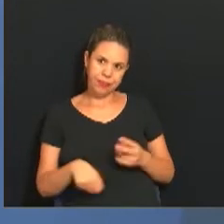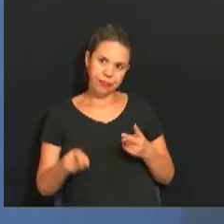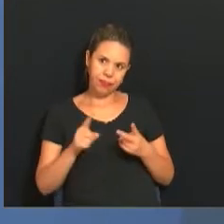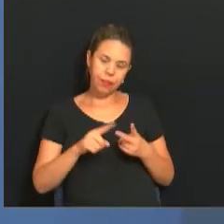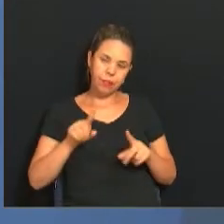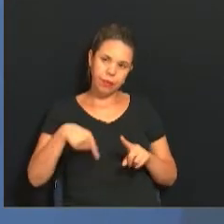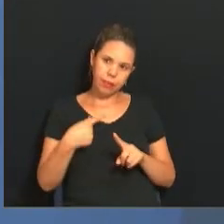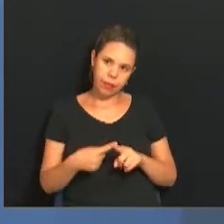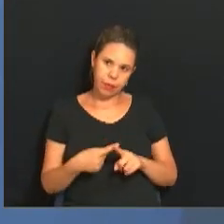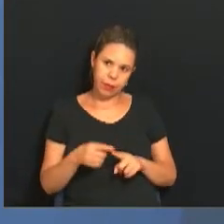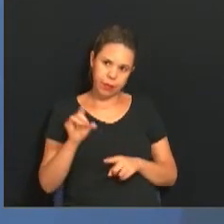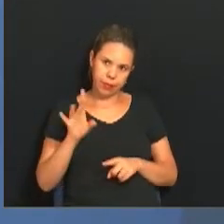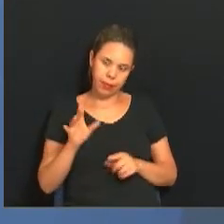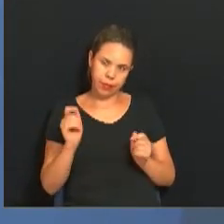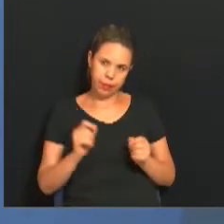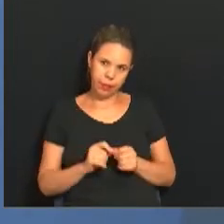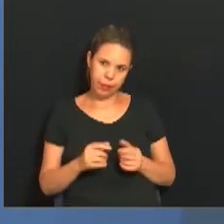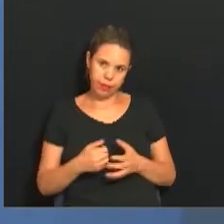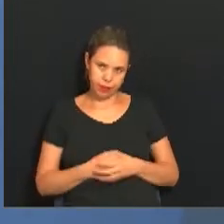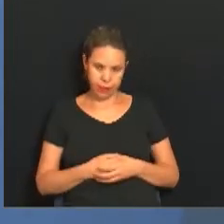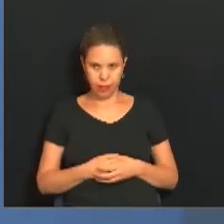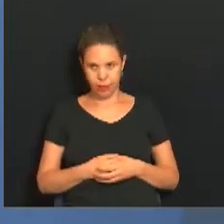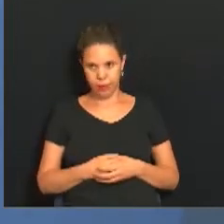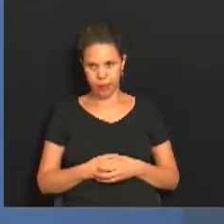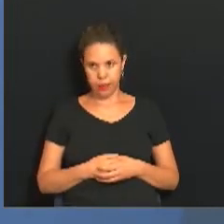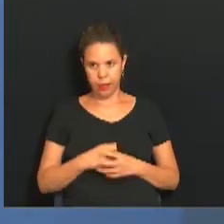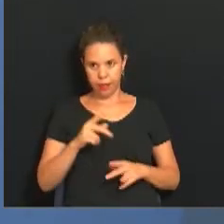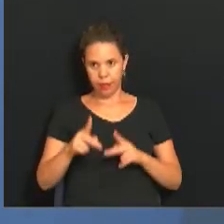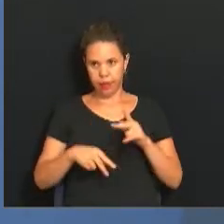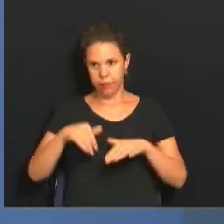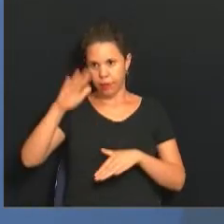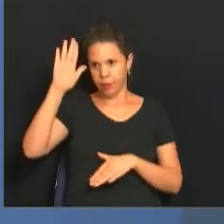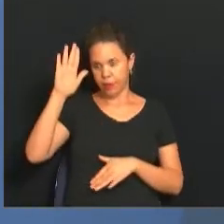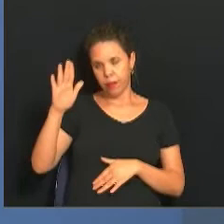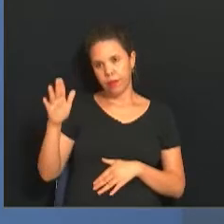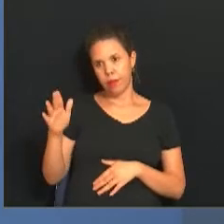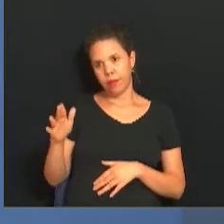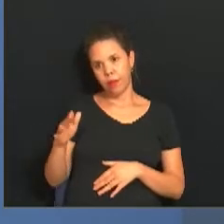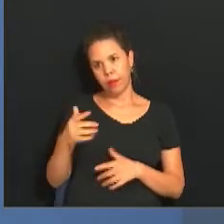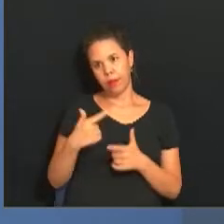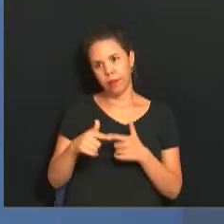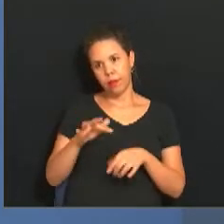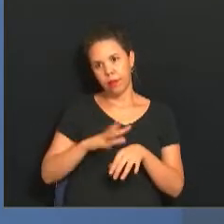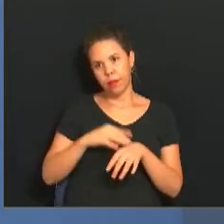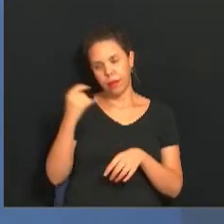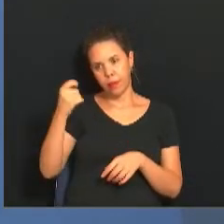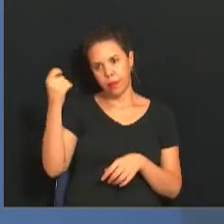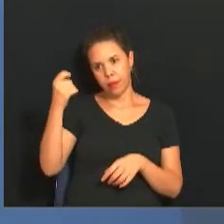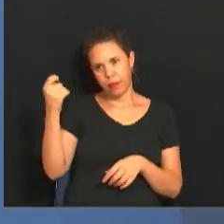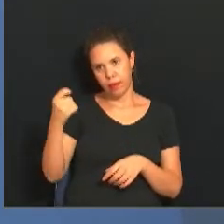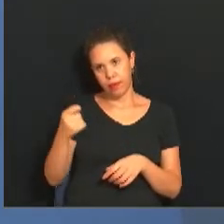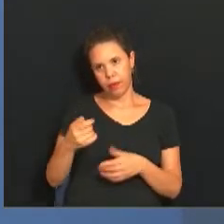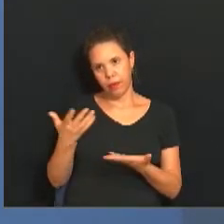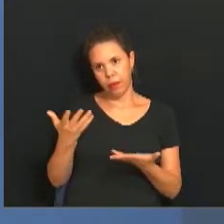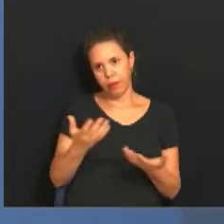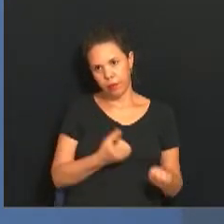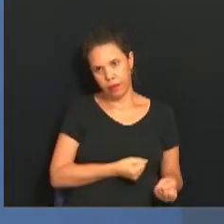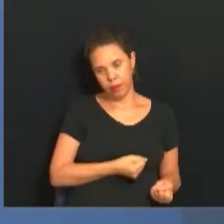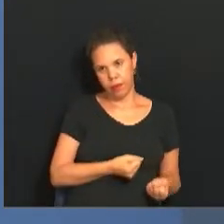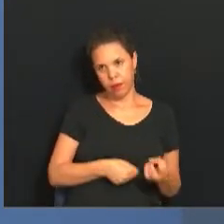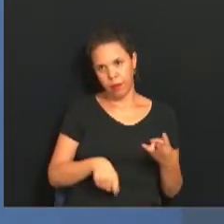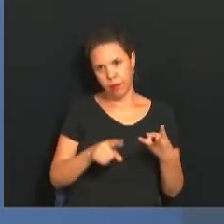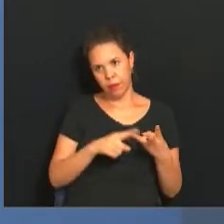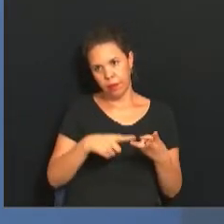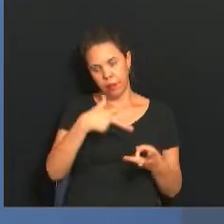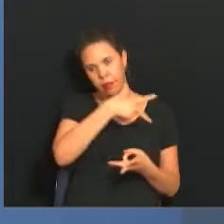adicional só é válida para os adultos imunossuprimidos graves que receberam a terceira dose,